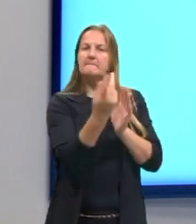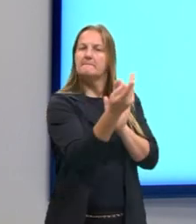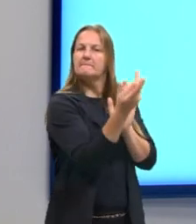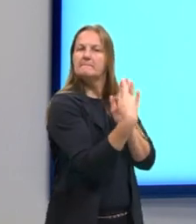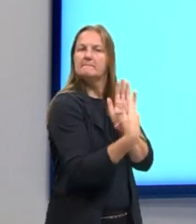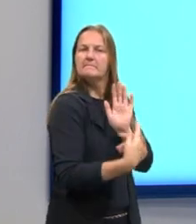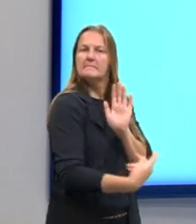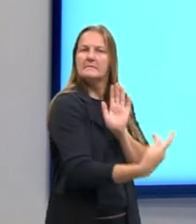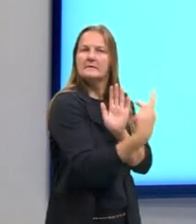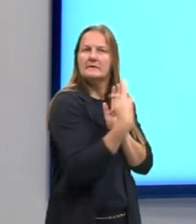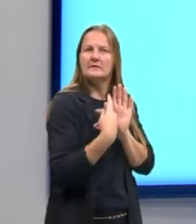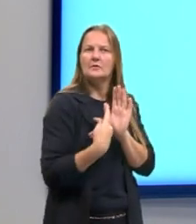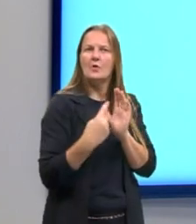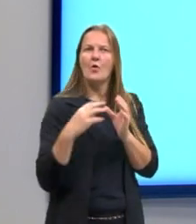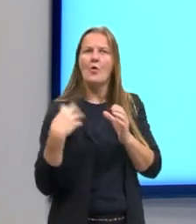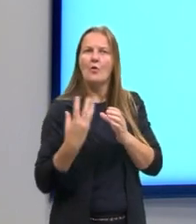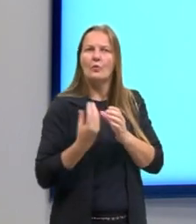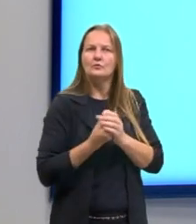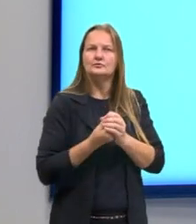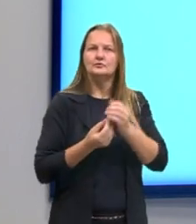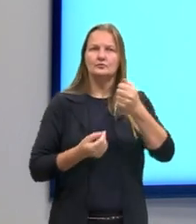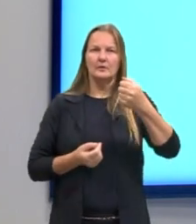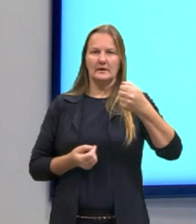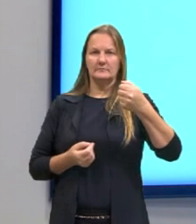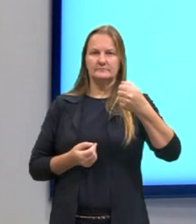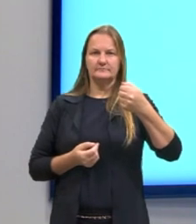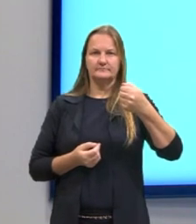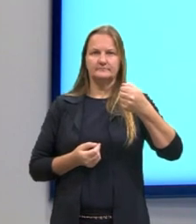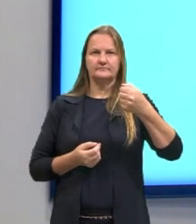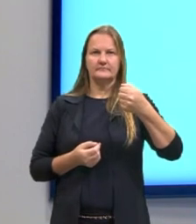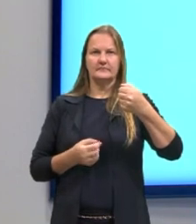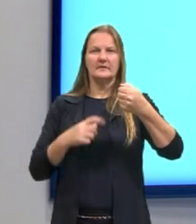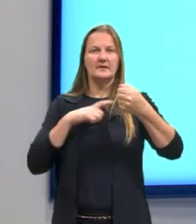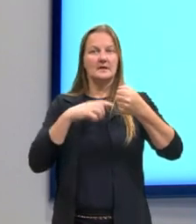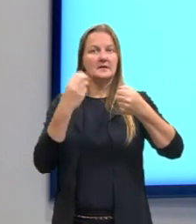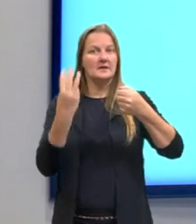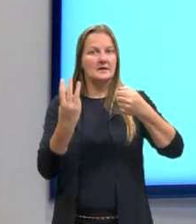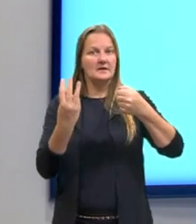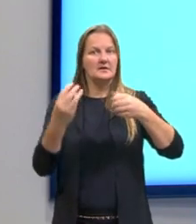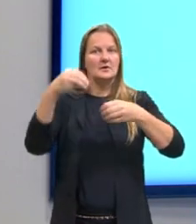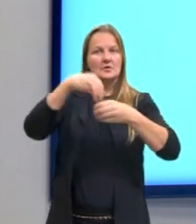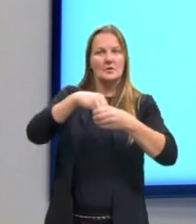A. Vejam bem, conjunto A, onde eu tenho os 3 elementos,